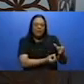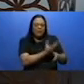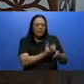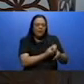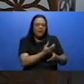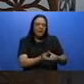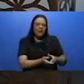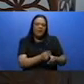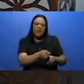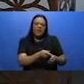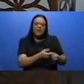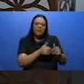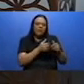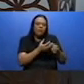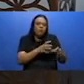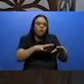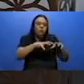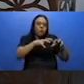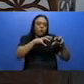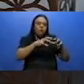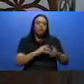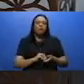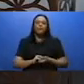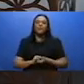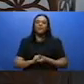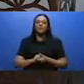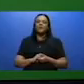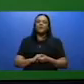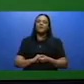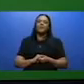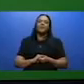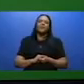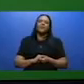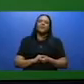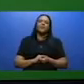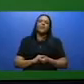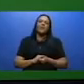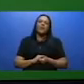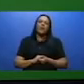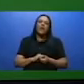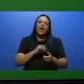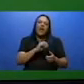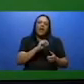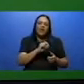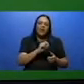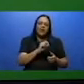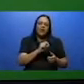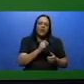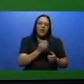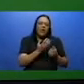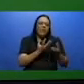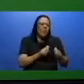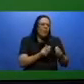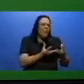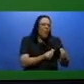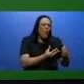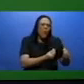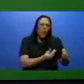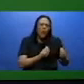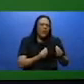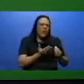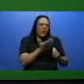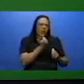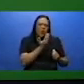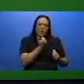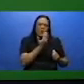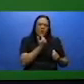necessitavam para a sua sobrevivência. Ou seja, começou a haver excedente de alimento. O que é excedente?